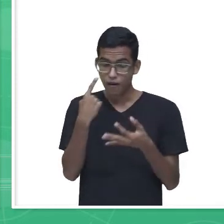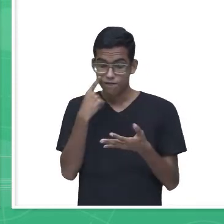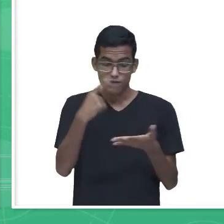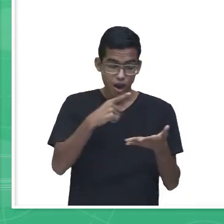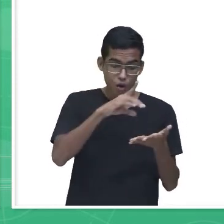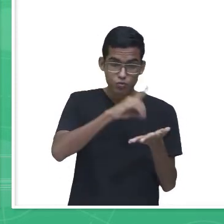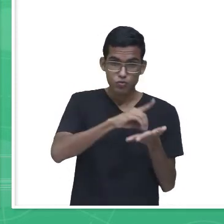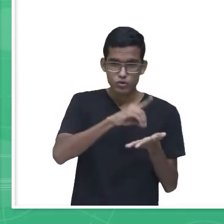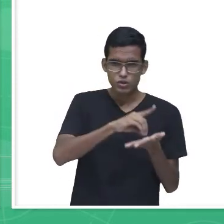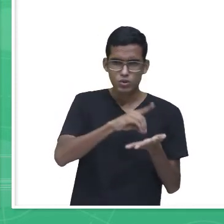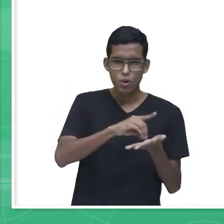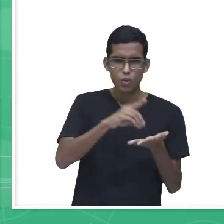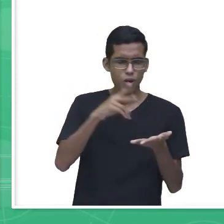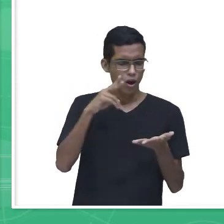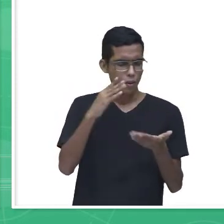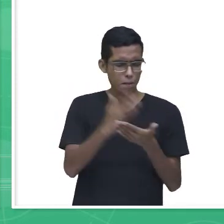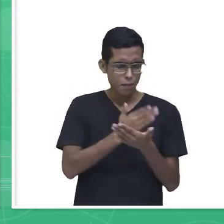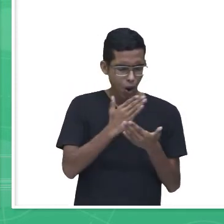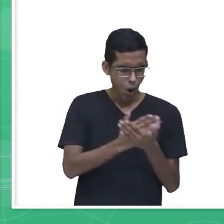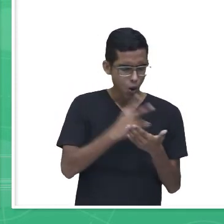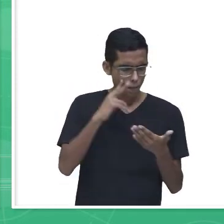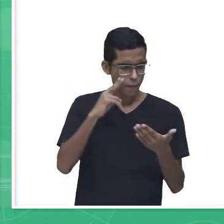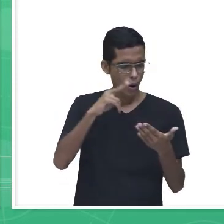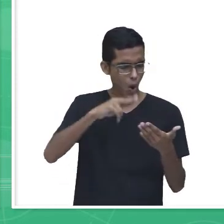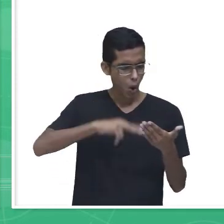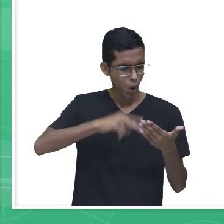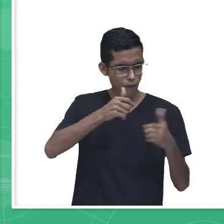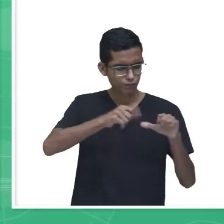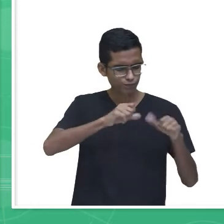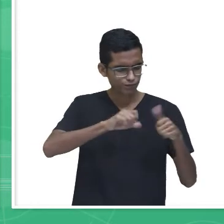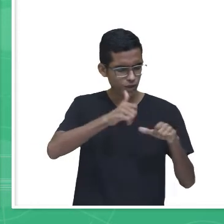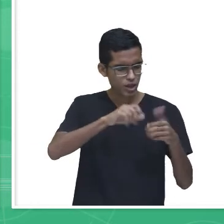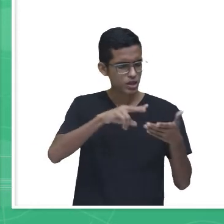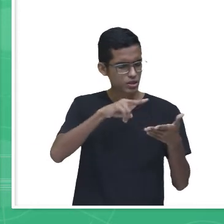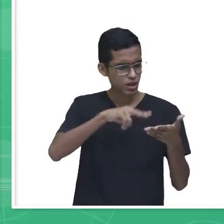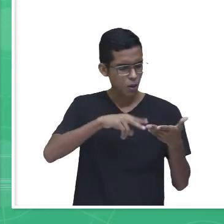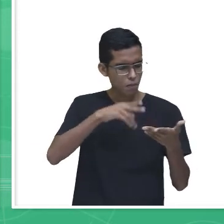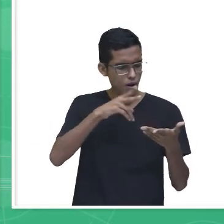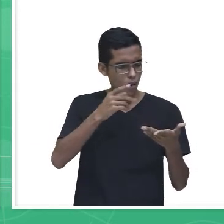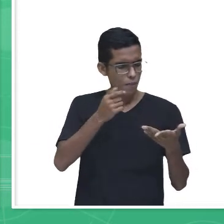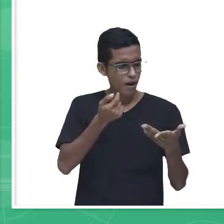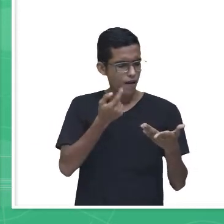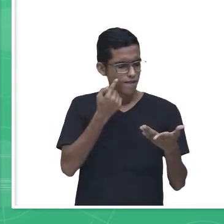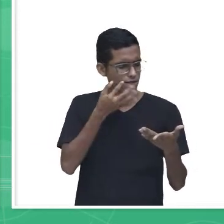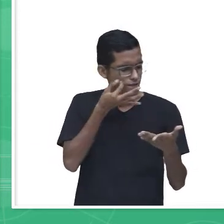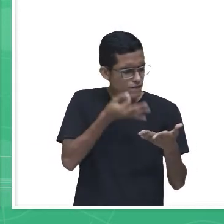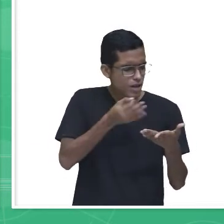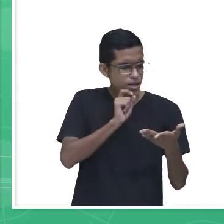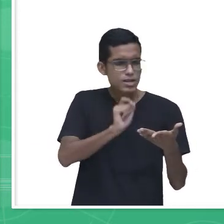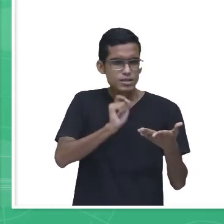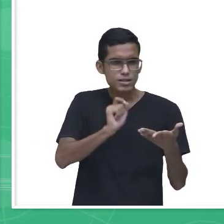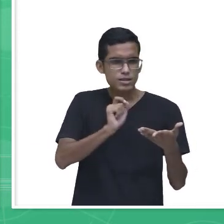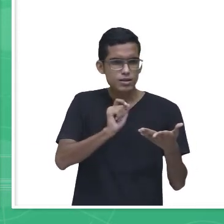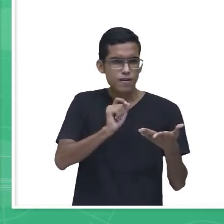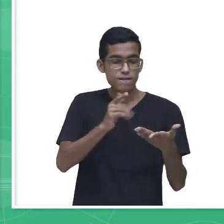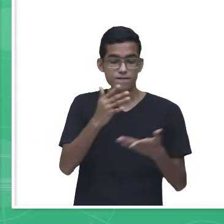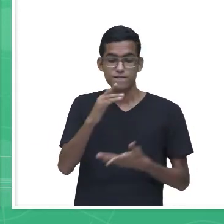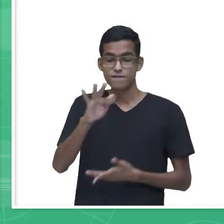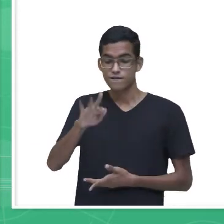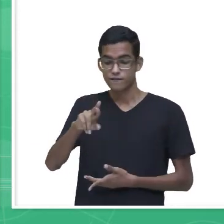dúvida, você precisa verificar, né? Fragrante significa